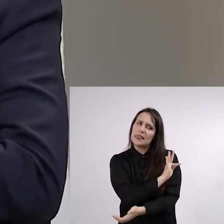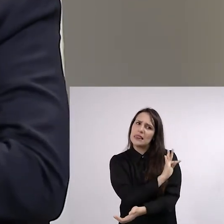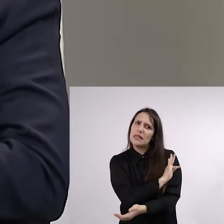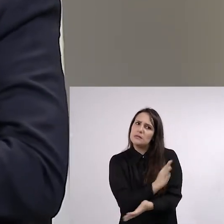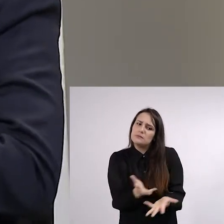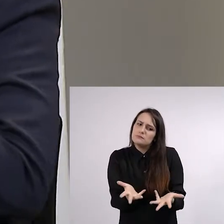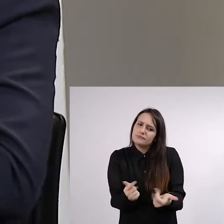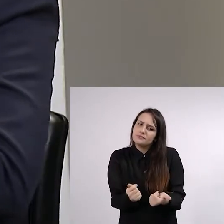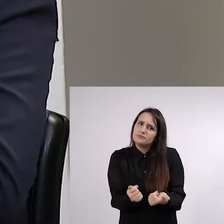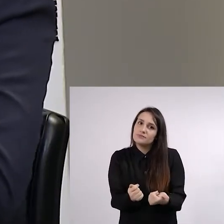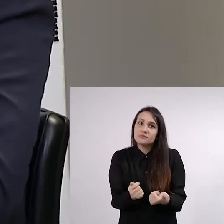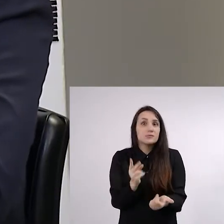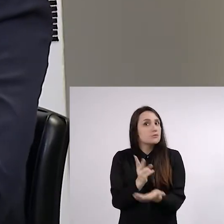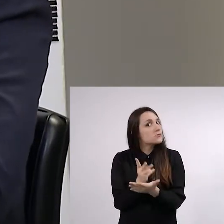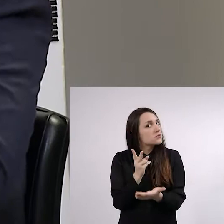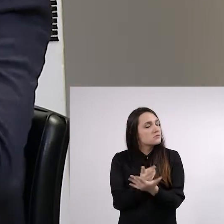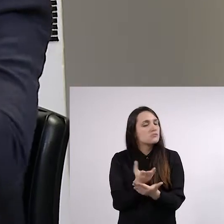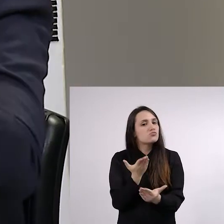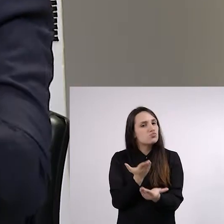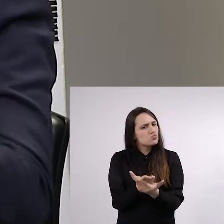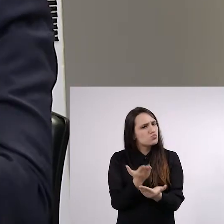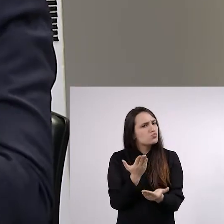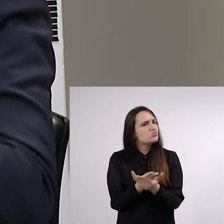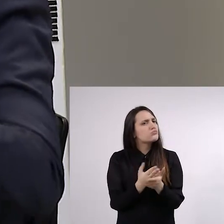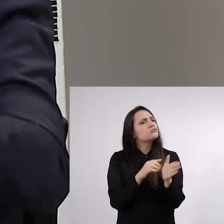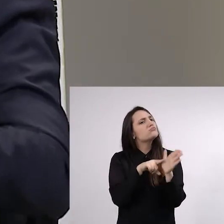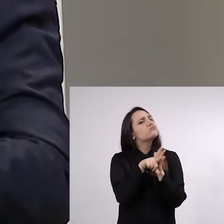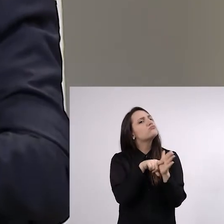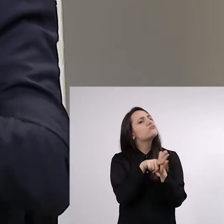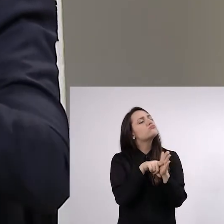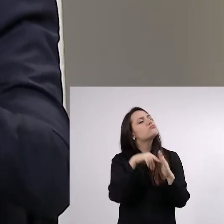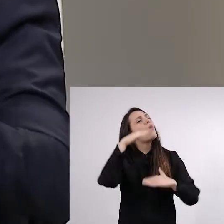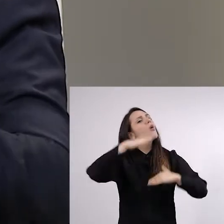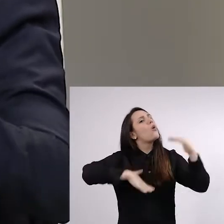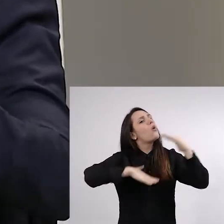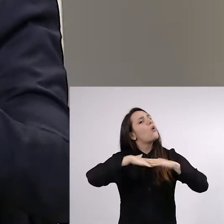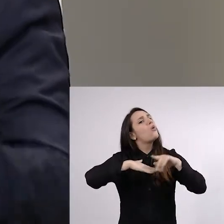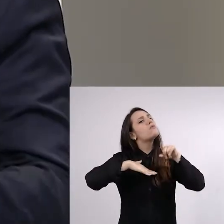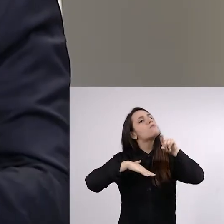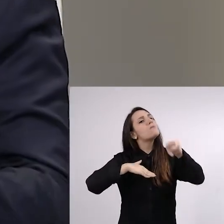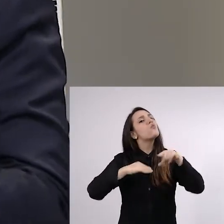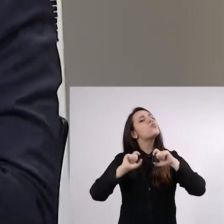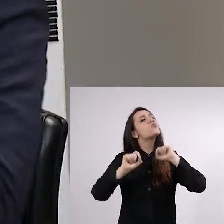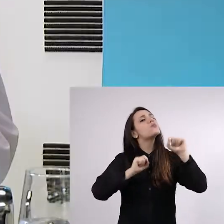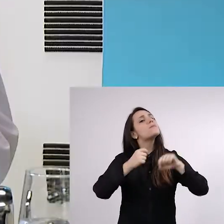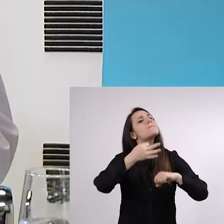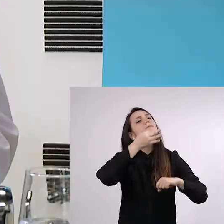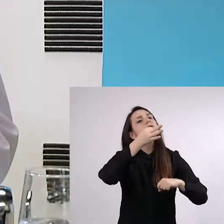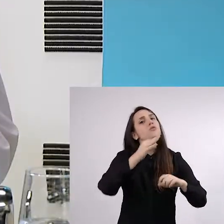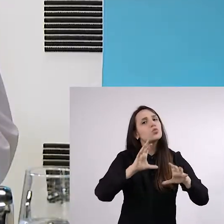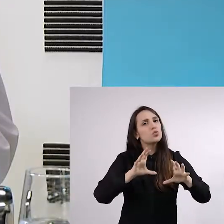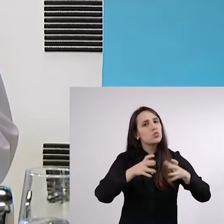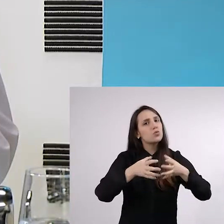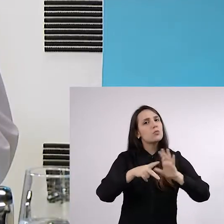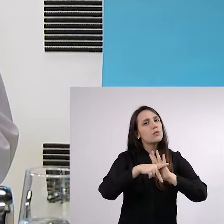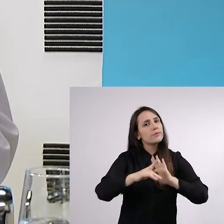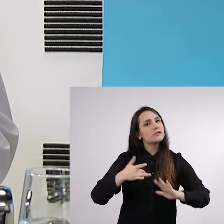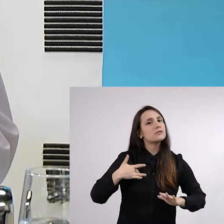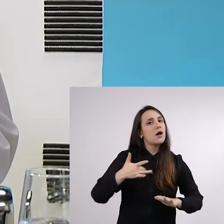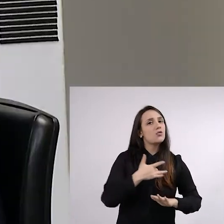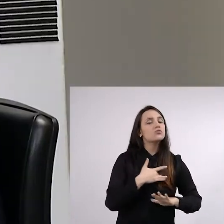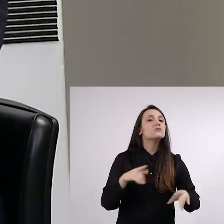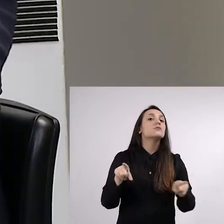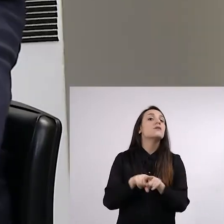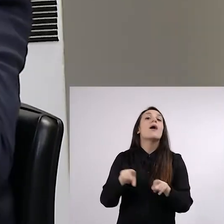Mato Grosso do Sul, todas elas foram balizadas em opiniões estritamente técnicas da equipe da área da